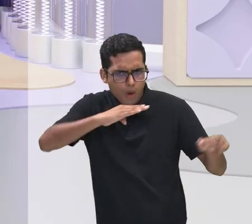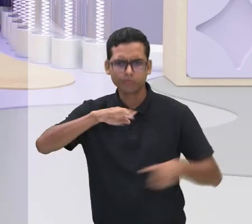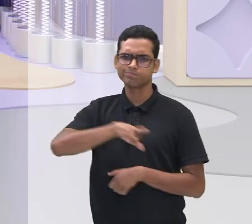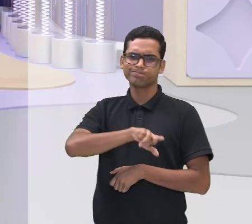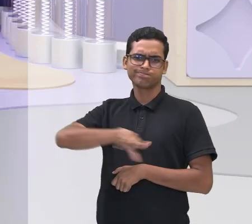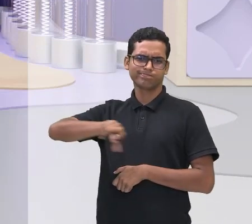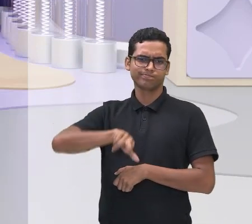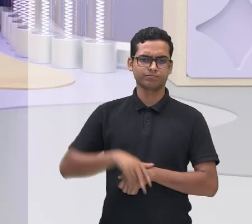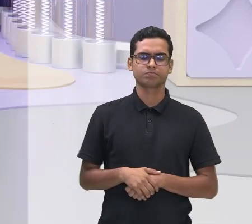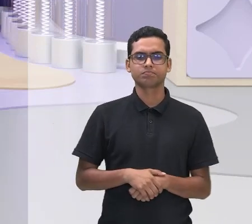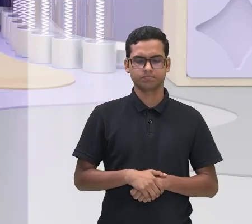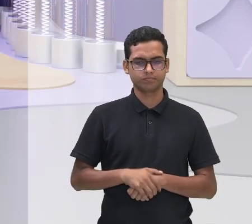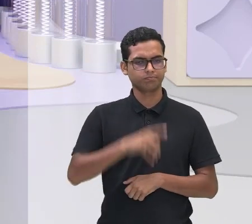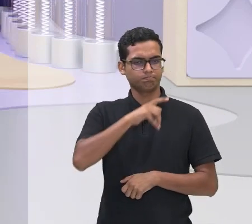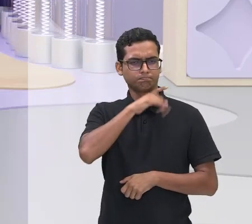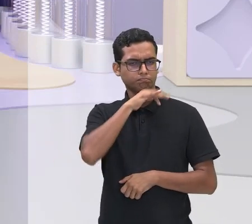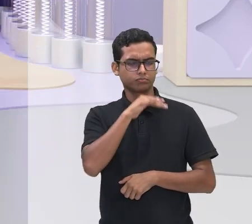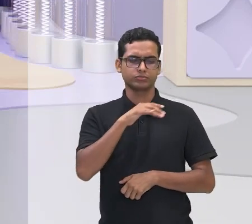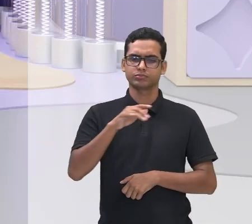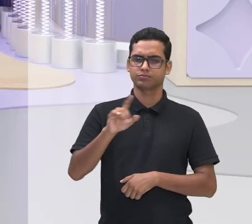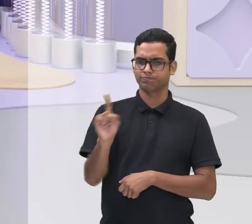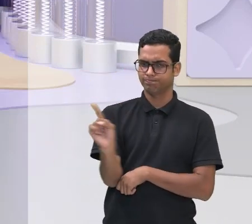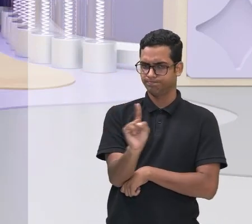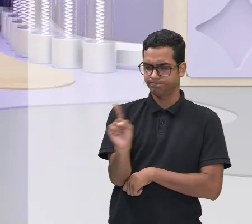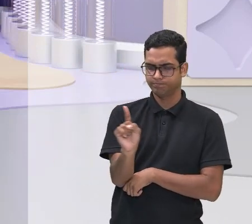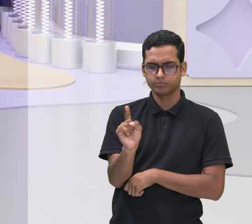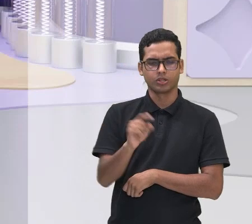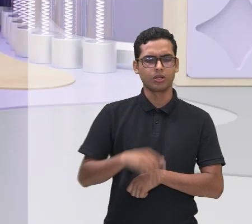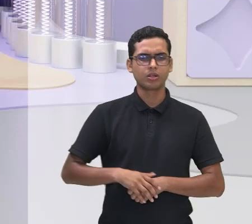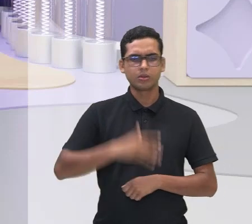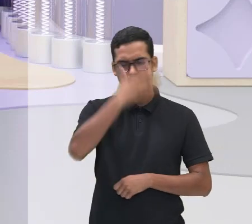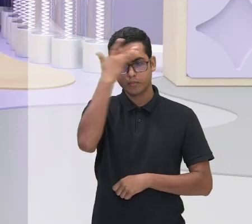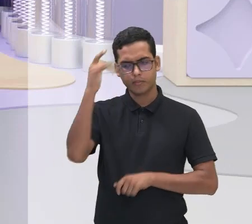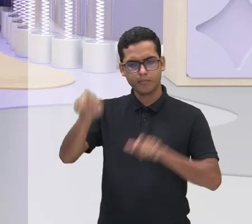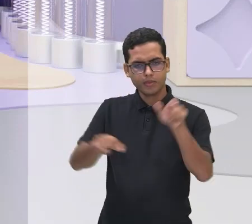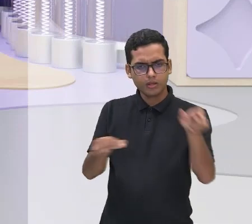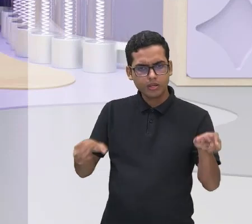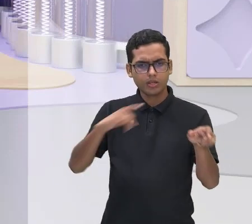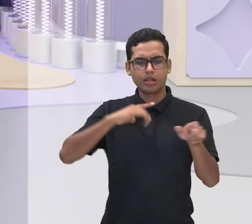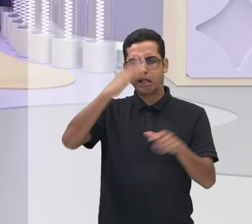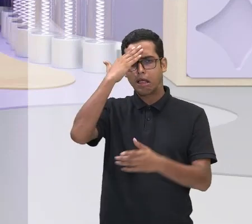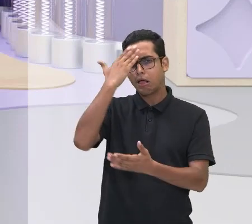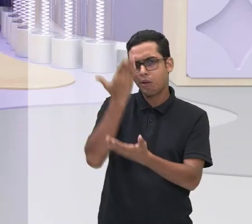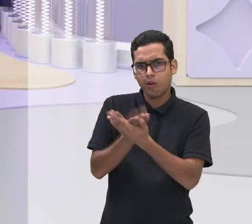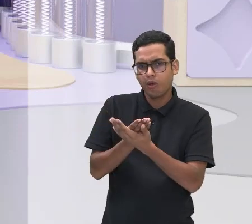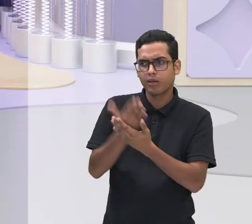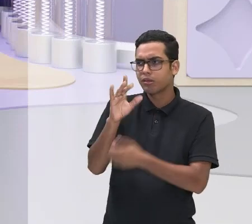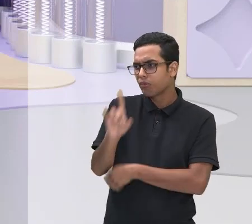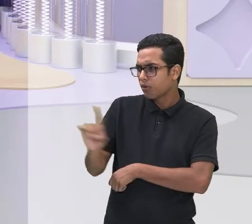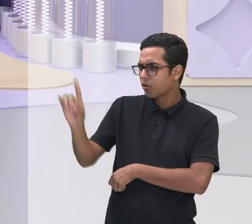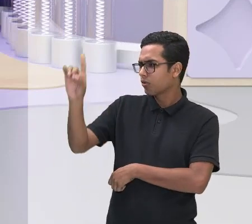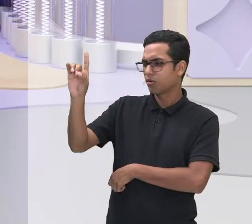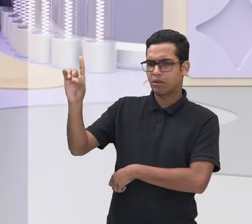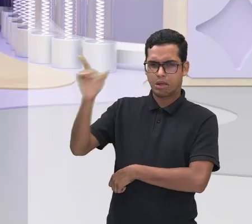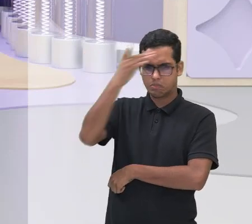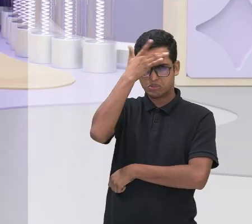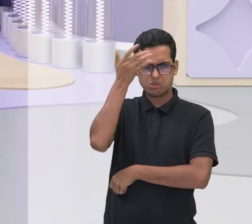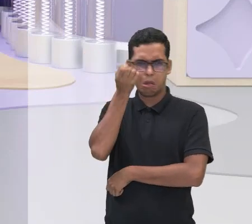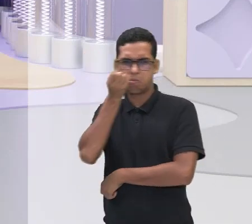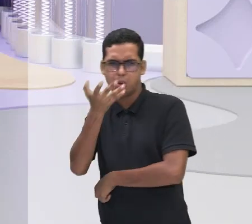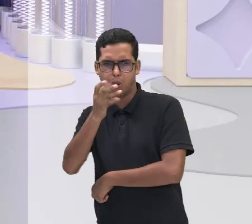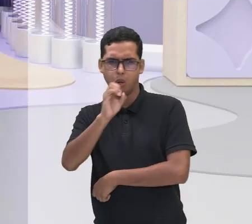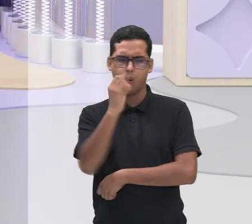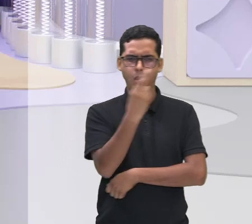são pessoas ruins. Não são. A escolha de não crer não tem nada a ver com ser bom ou ser